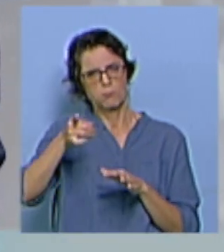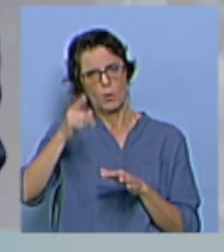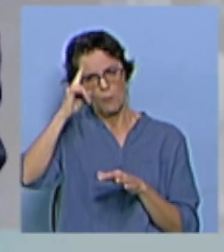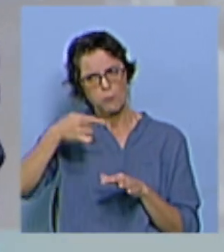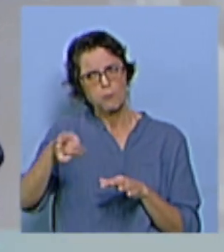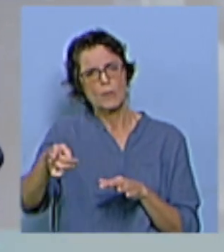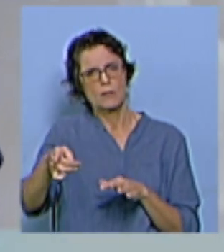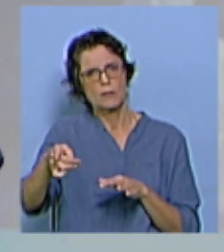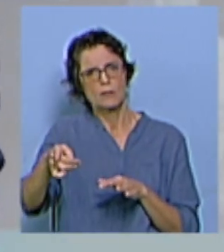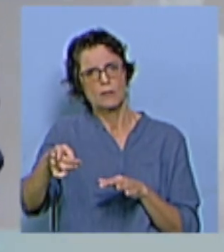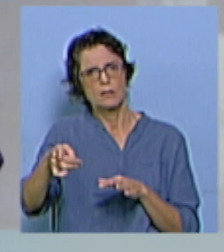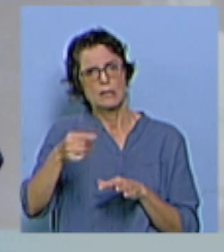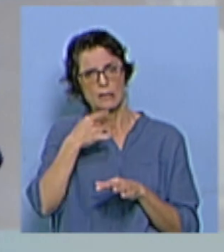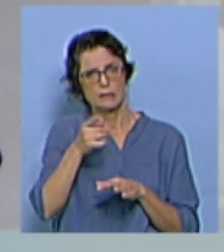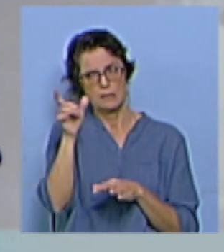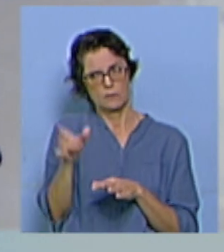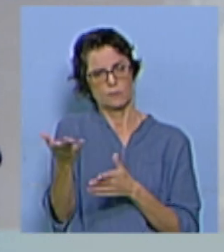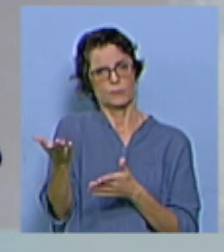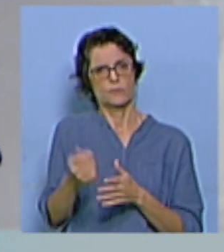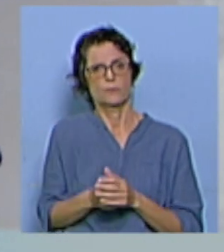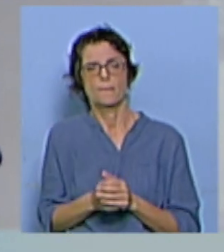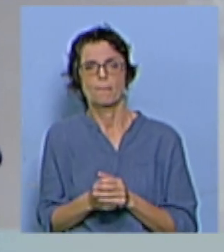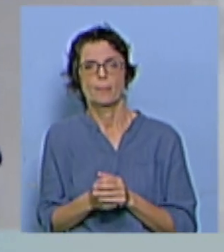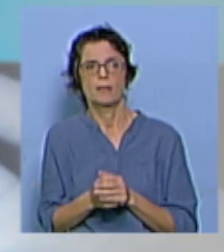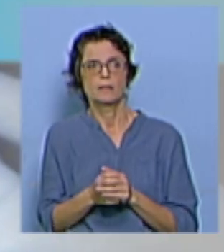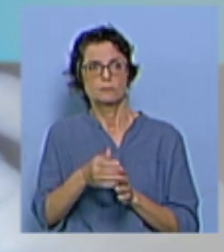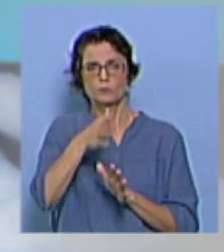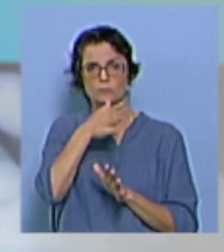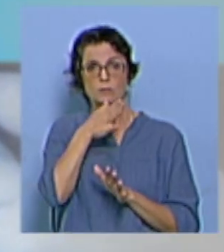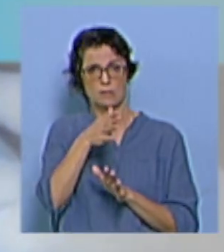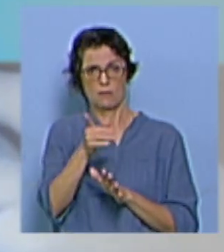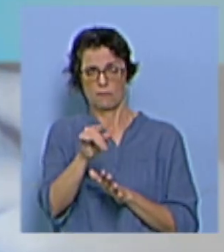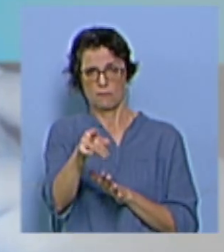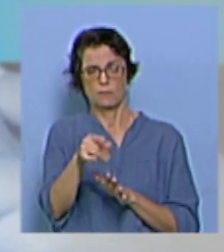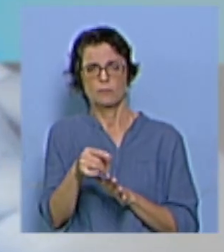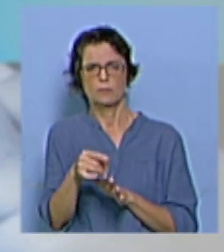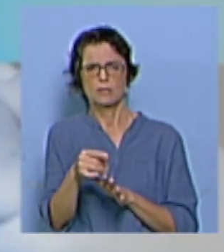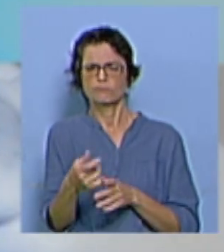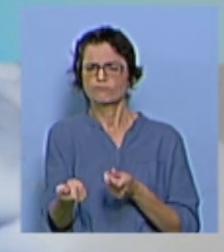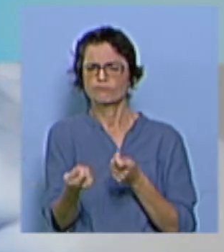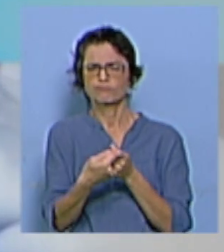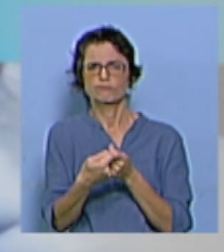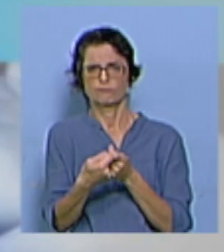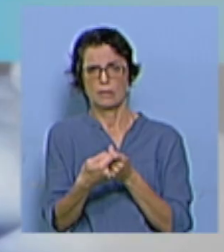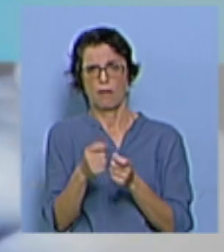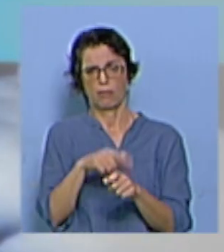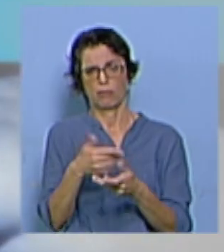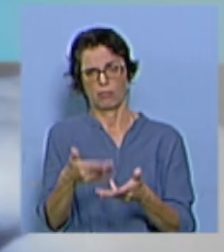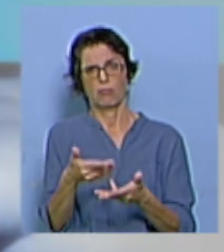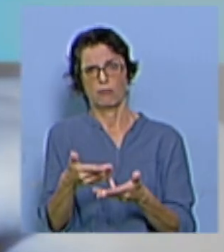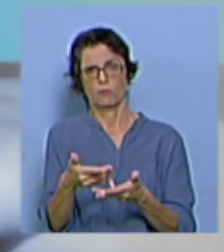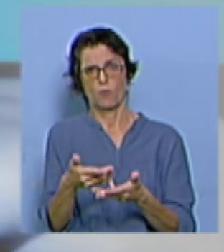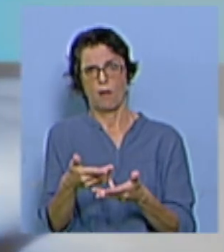por acaso, não é? Tem a ver um pouco com isto. Uma mensagem também que acaba por ser muito pertinente no contexto atual, para quem tem